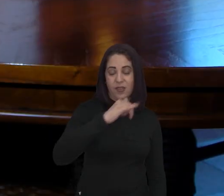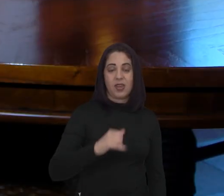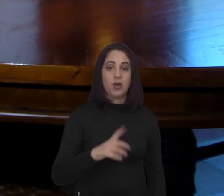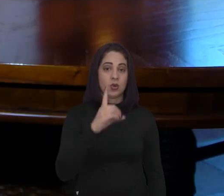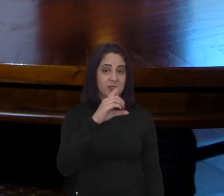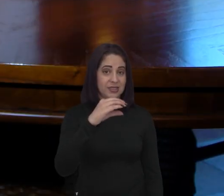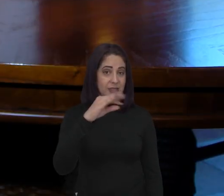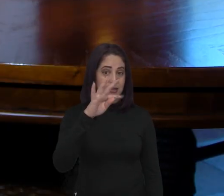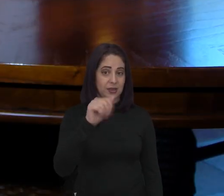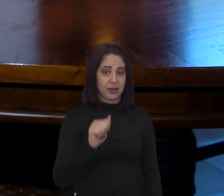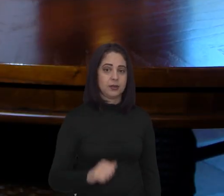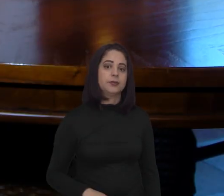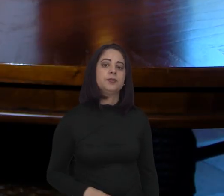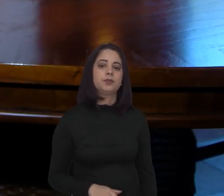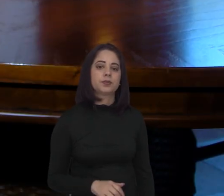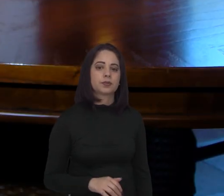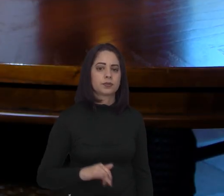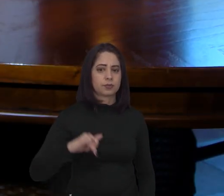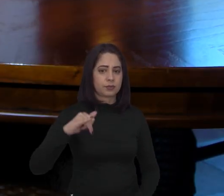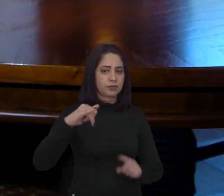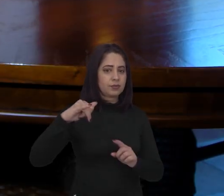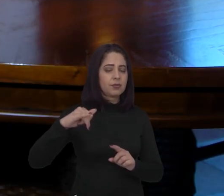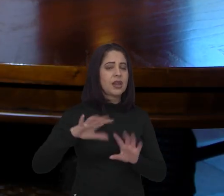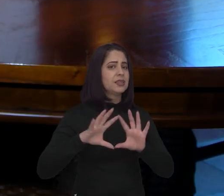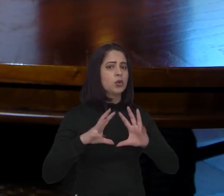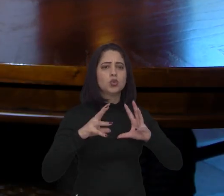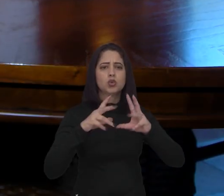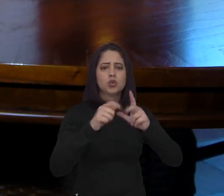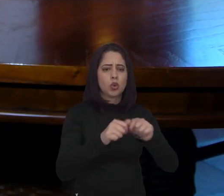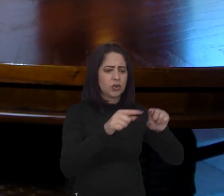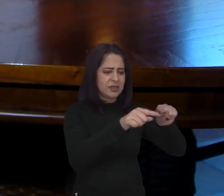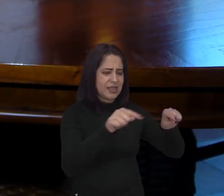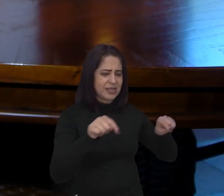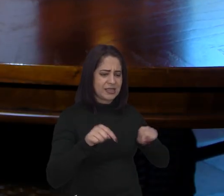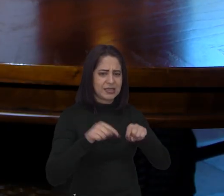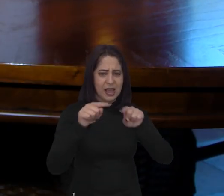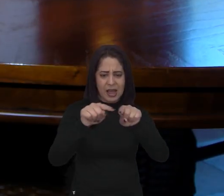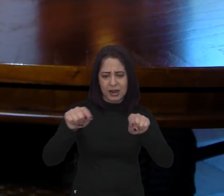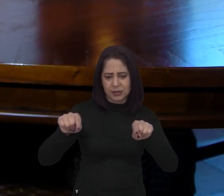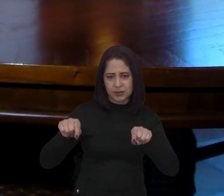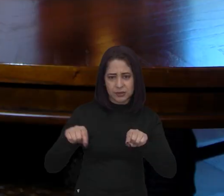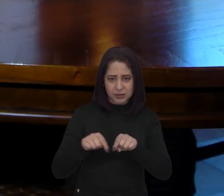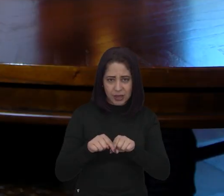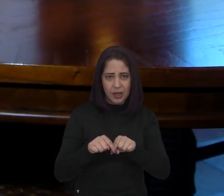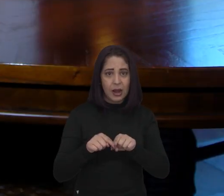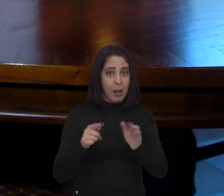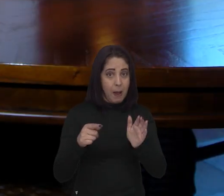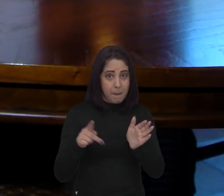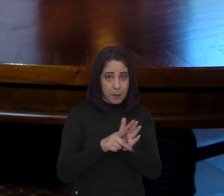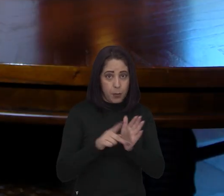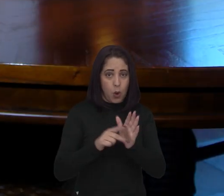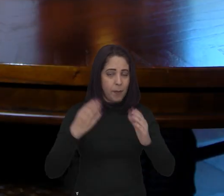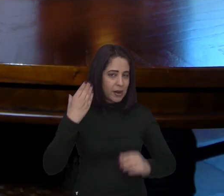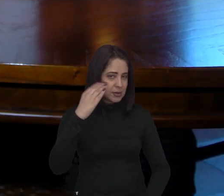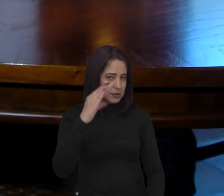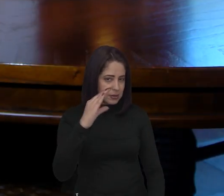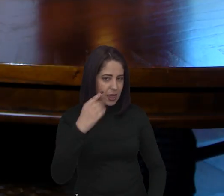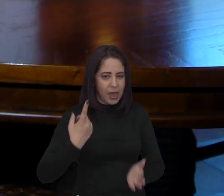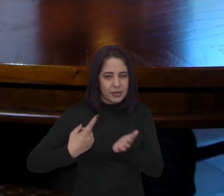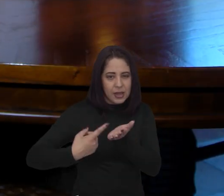A aeronáutica é constituída de departamentos. Todos os departamentos são em Brasília, com exceção do departamento de ciência